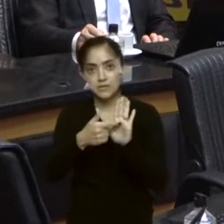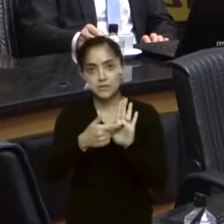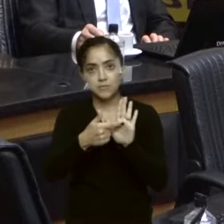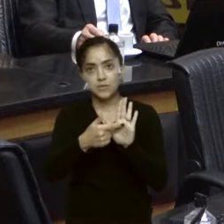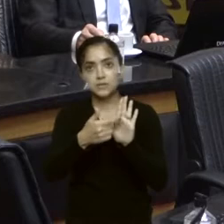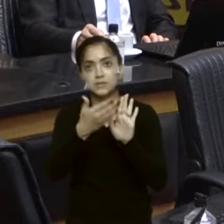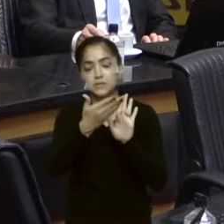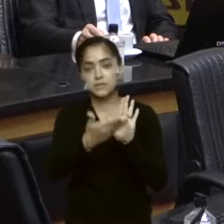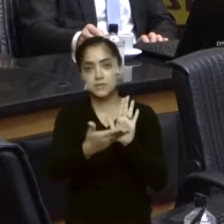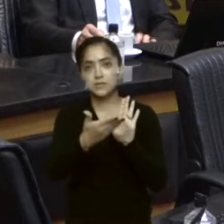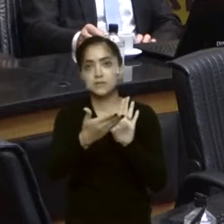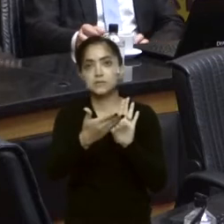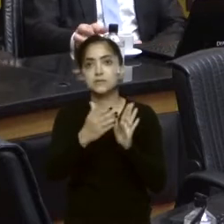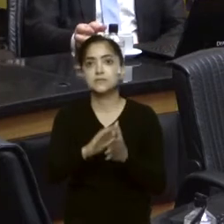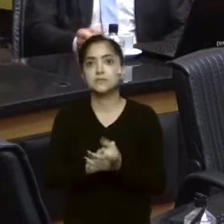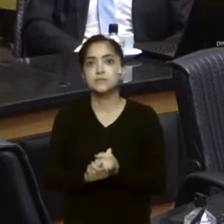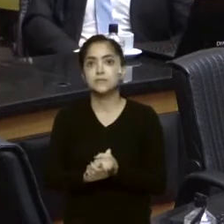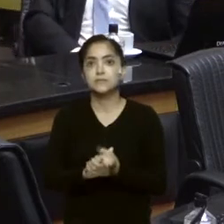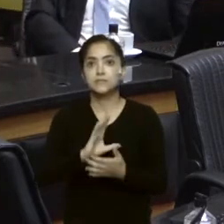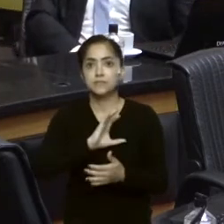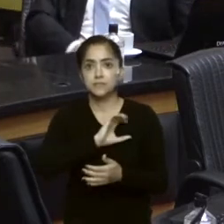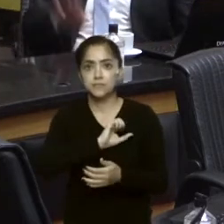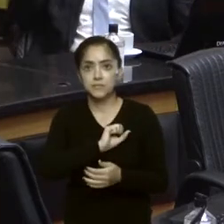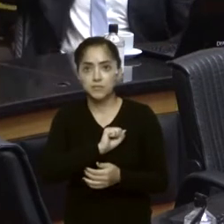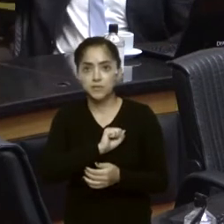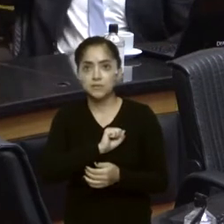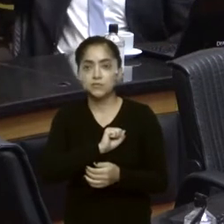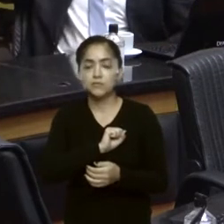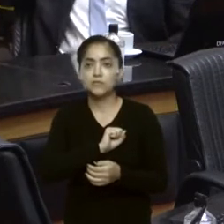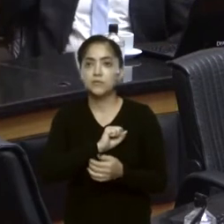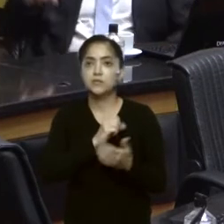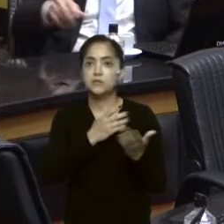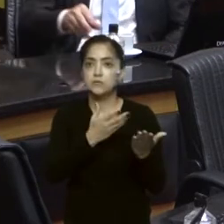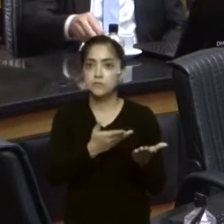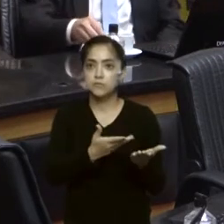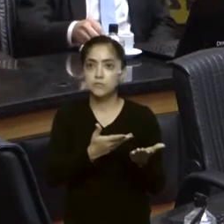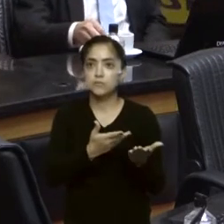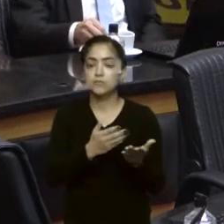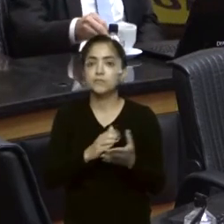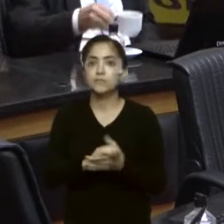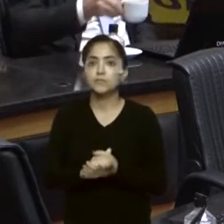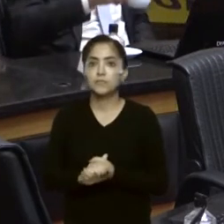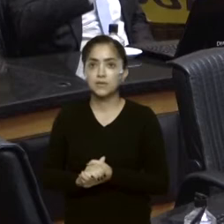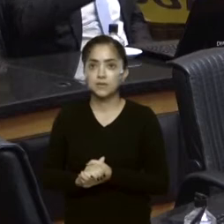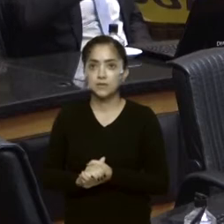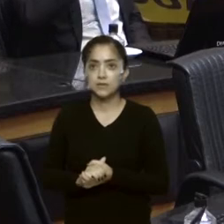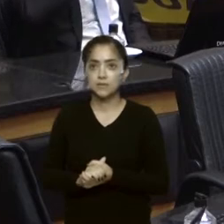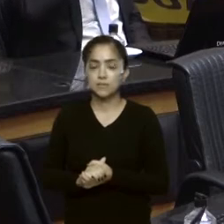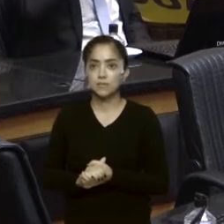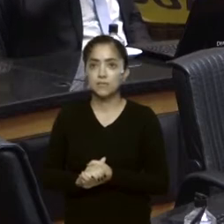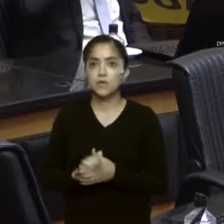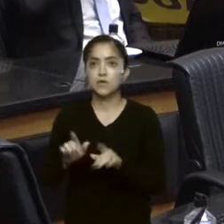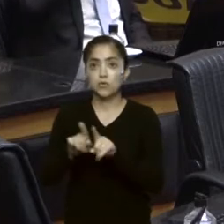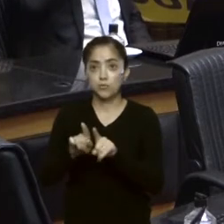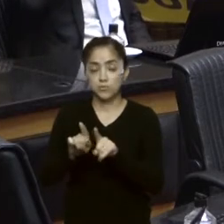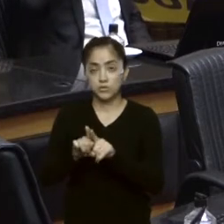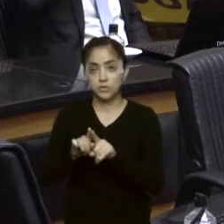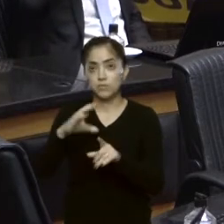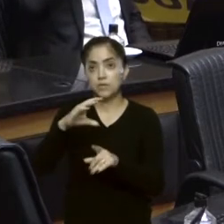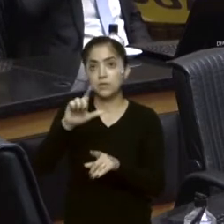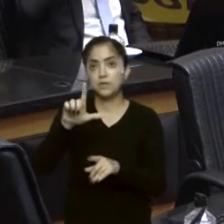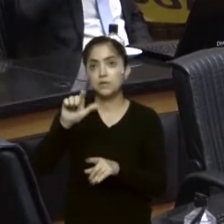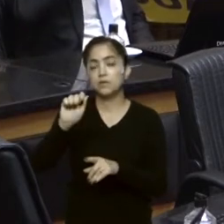Está lá meu filho, né? Meu querido amado filho, né? Osmar Vicentini Filho, como o Cláudio